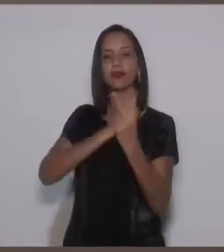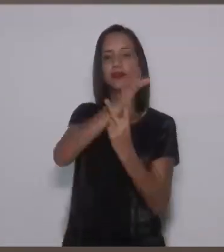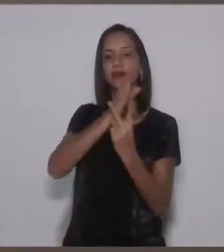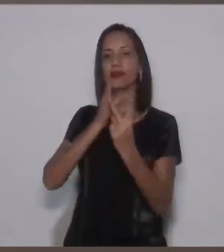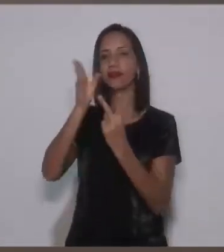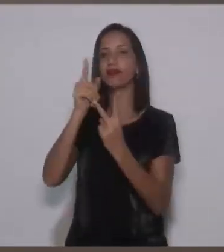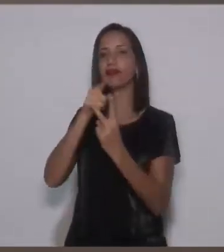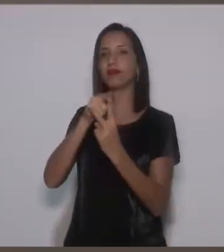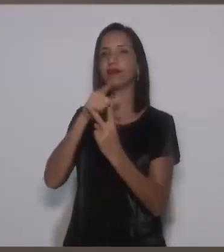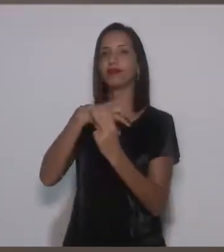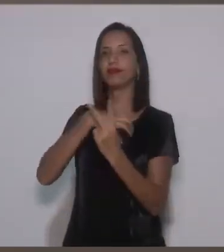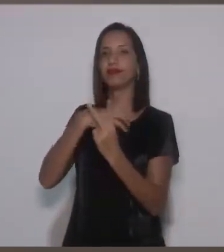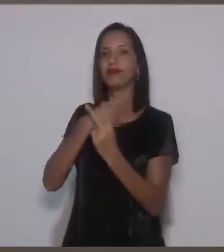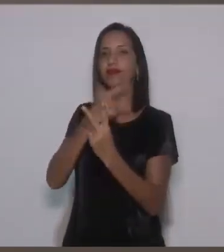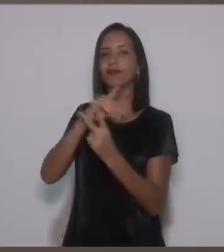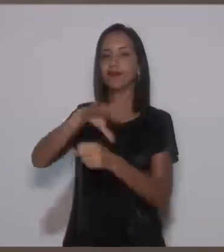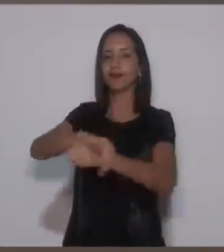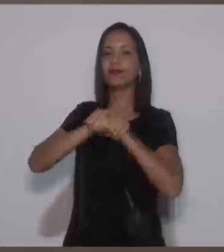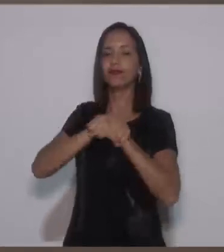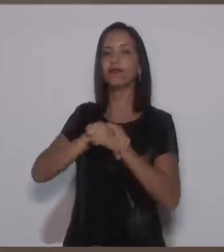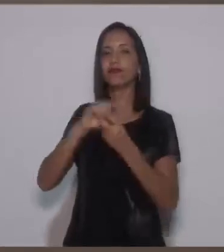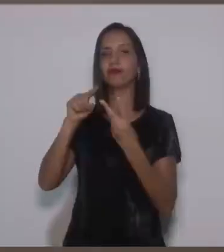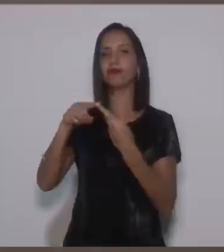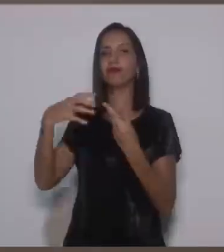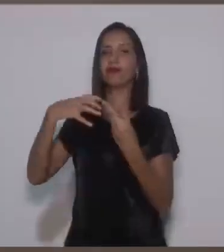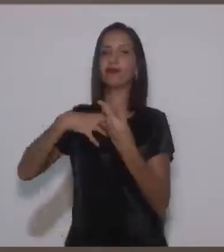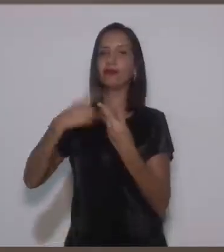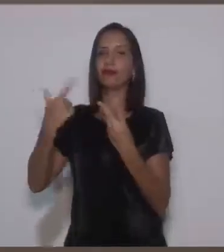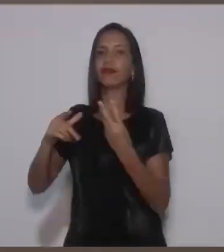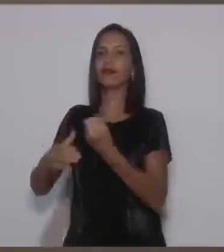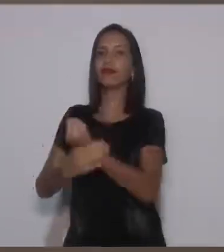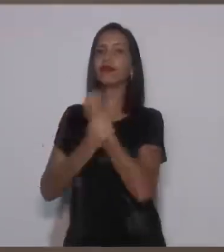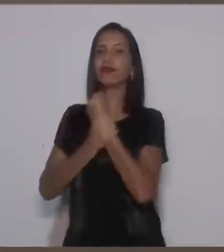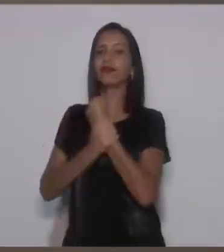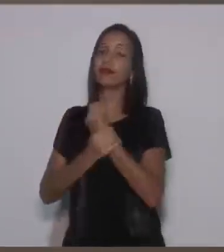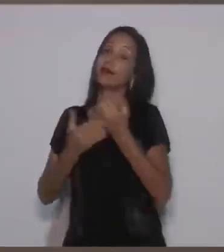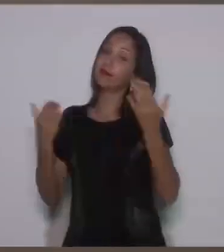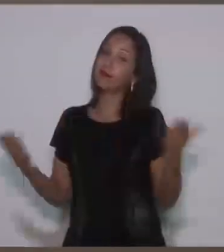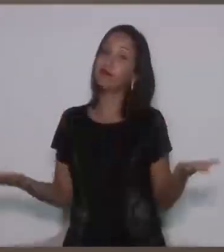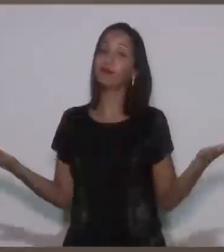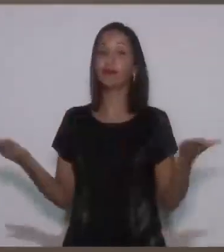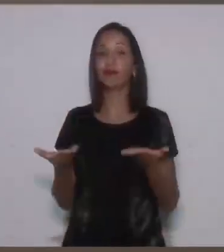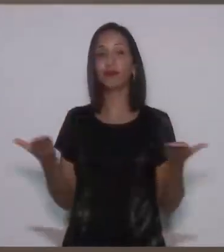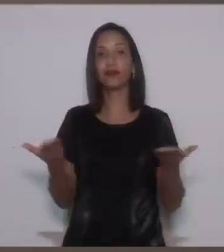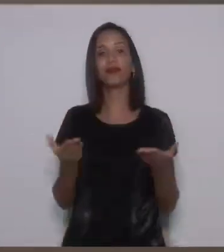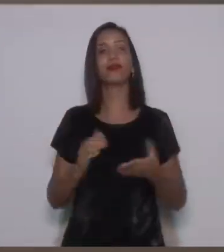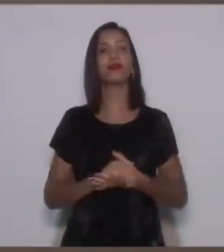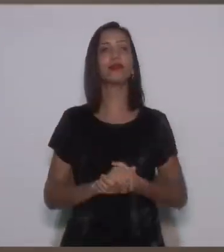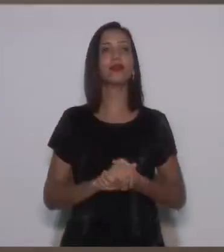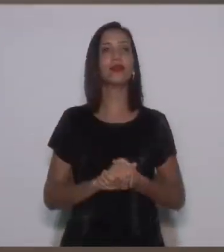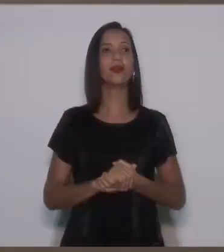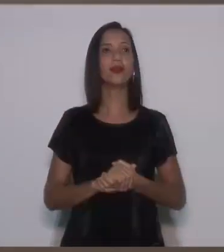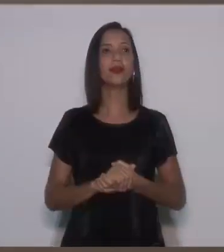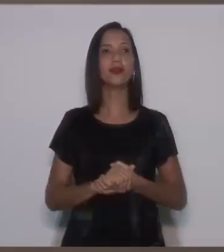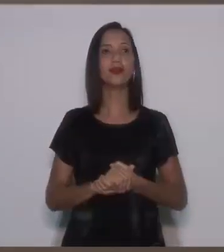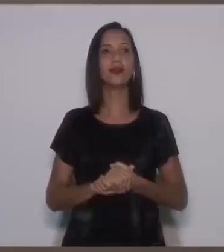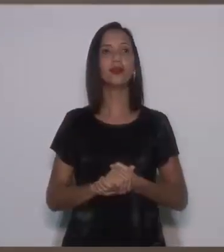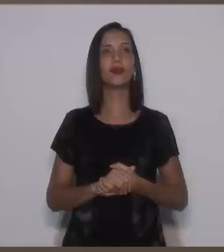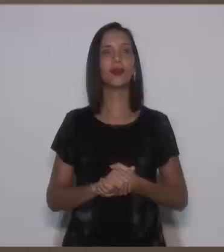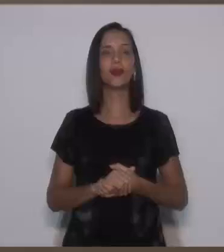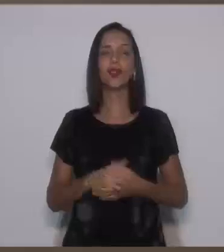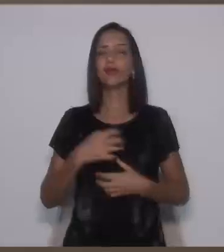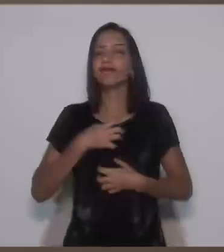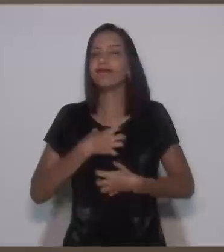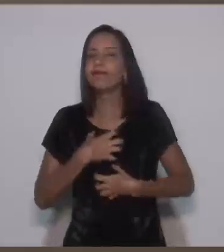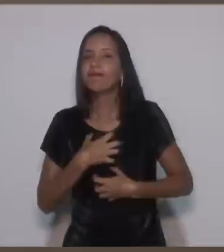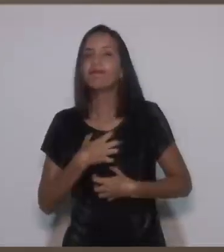ato inseguro, ou uma condição insegura. Então, é óbvio que agora, no ardor dos sentimentos,